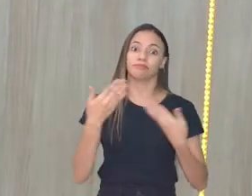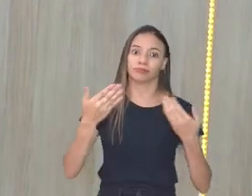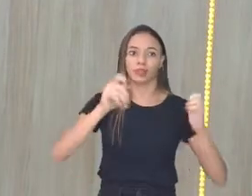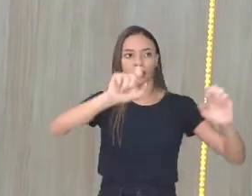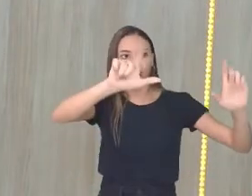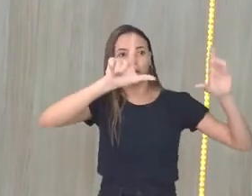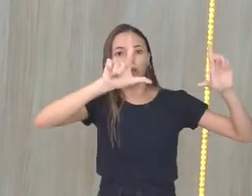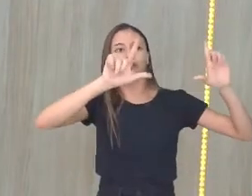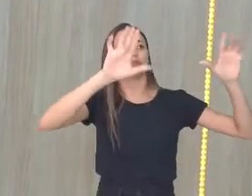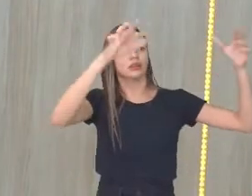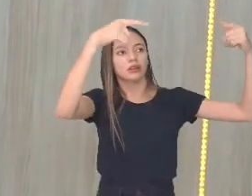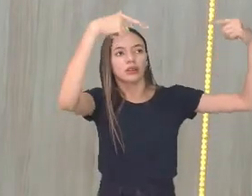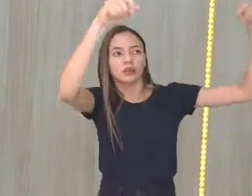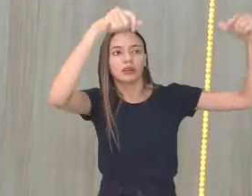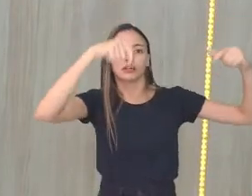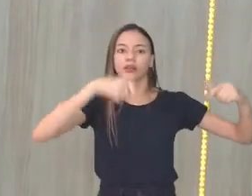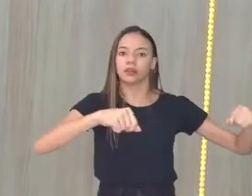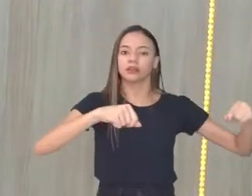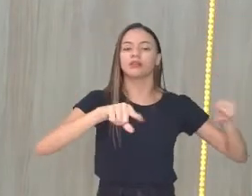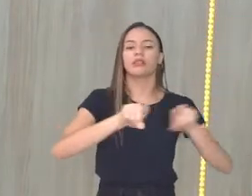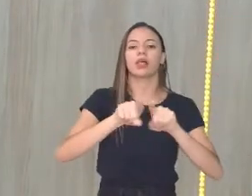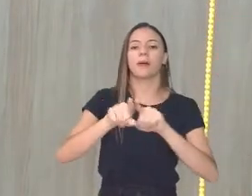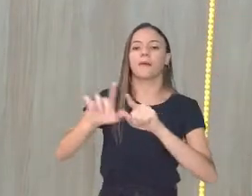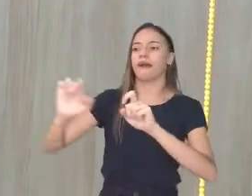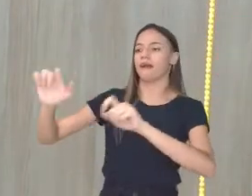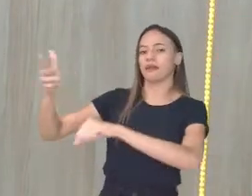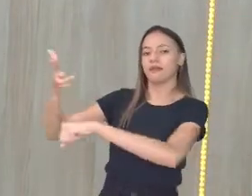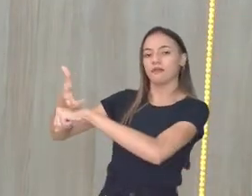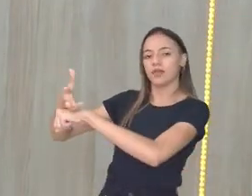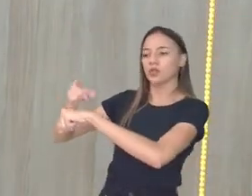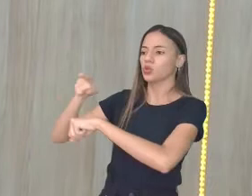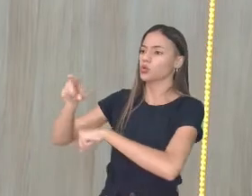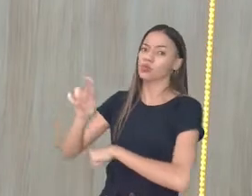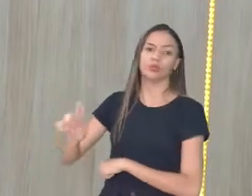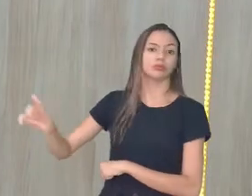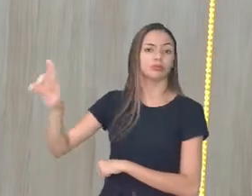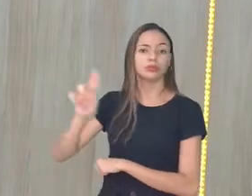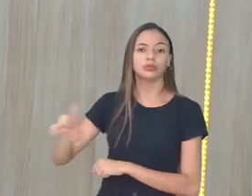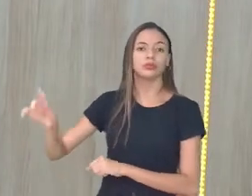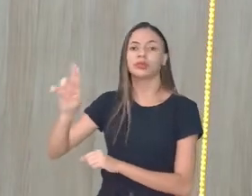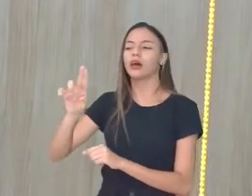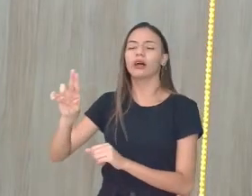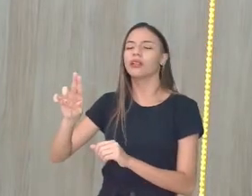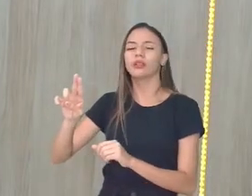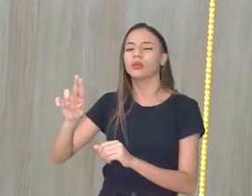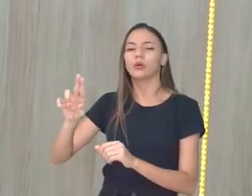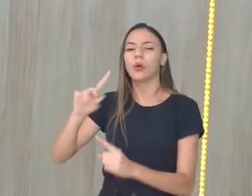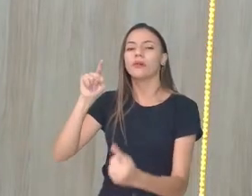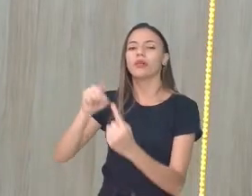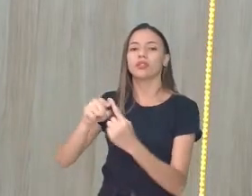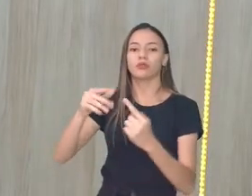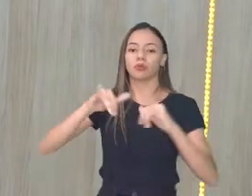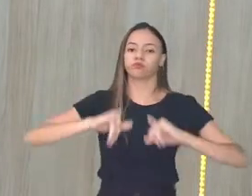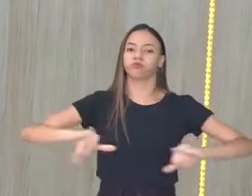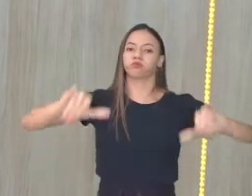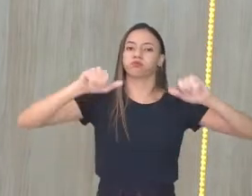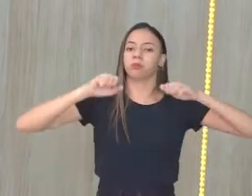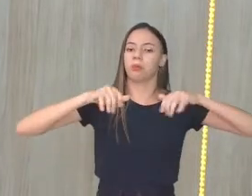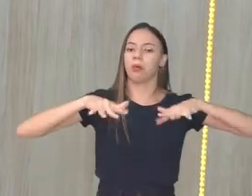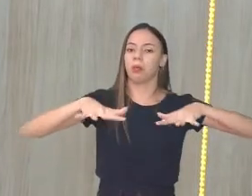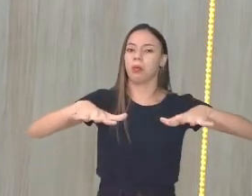cartazes, vídeos, eles eram muito utilizados, né, como forma de propaganda, certo? Para que